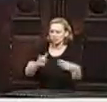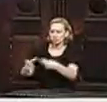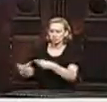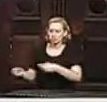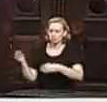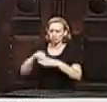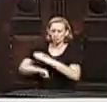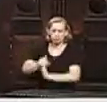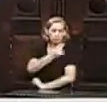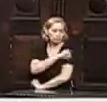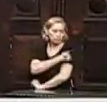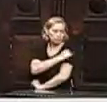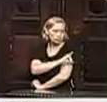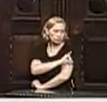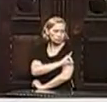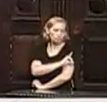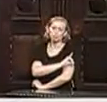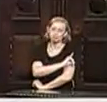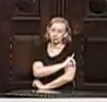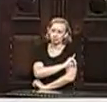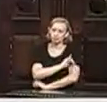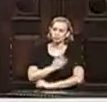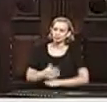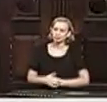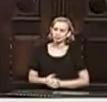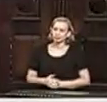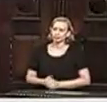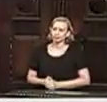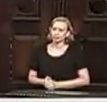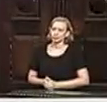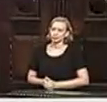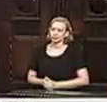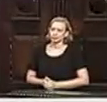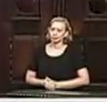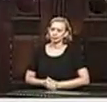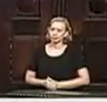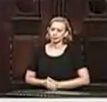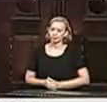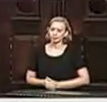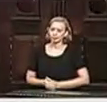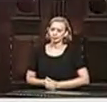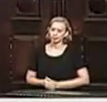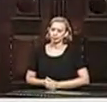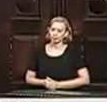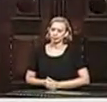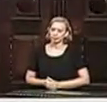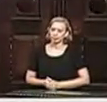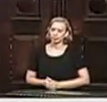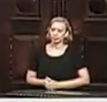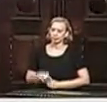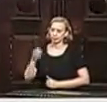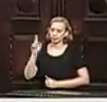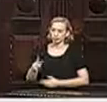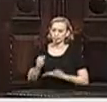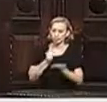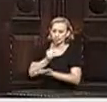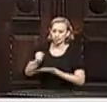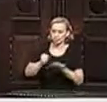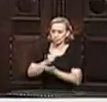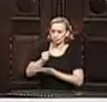tantos outros colégios e estabelecimentos que são possibilidades concretas de dar à juventude